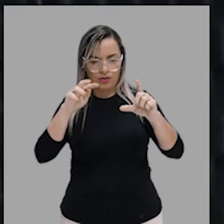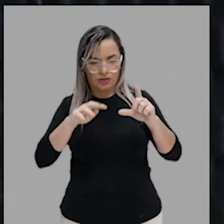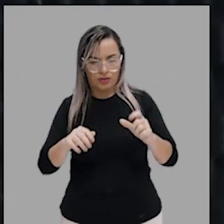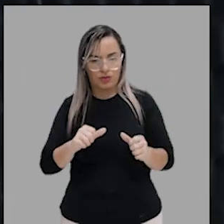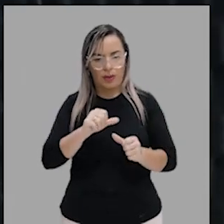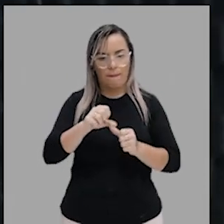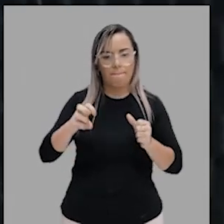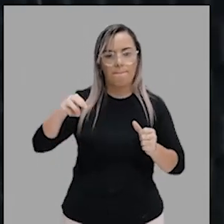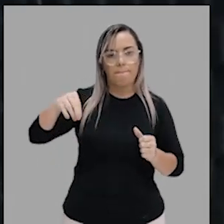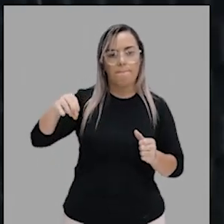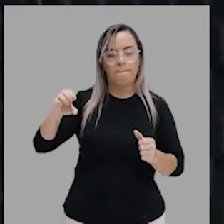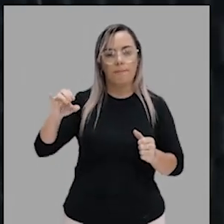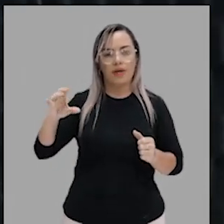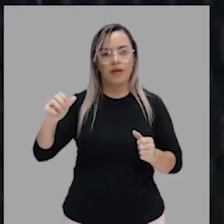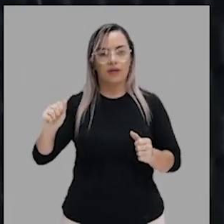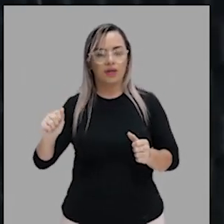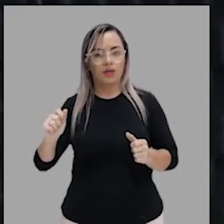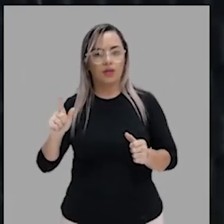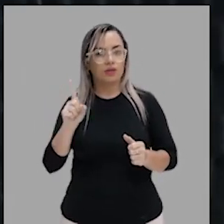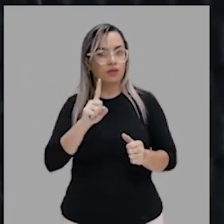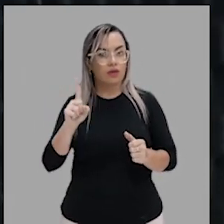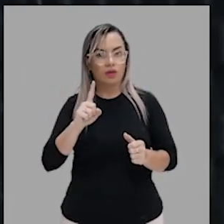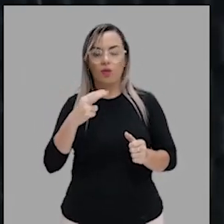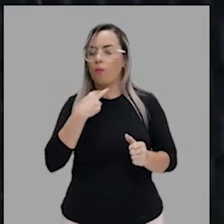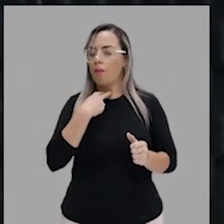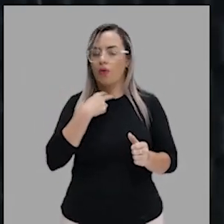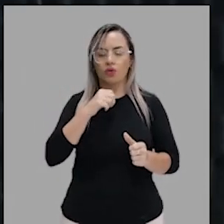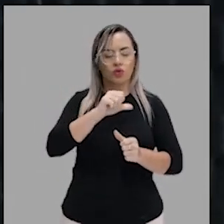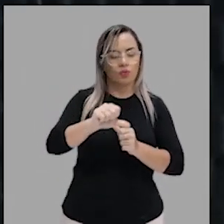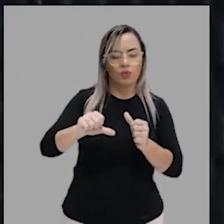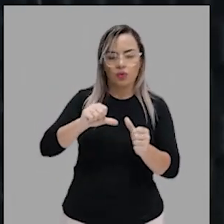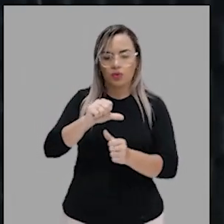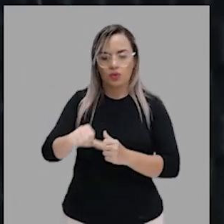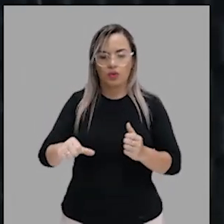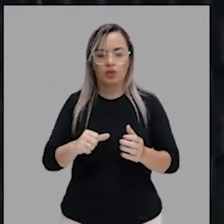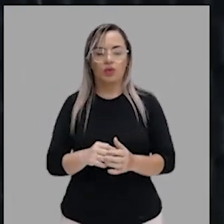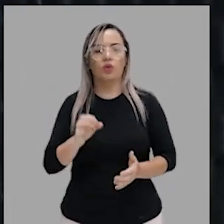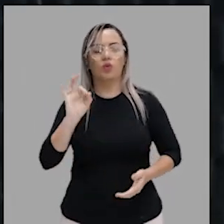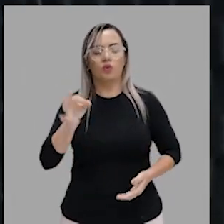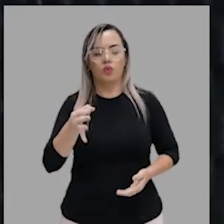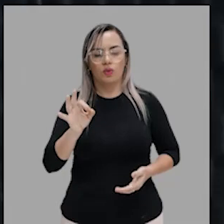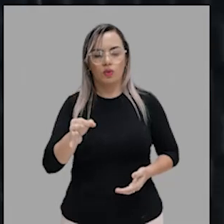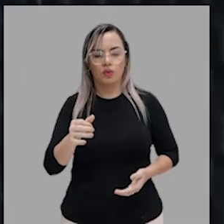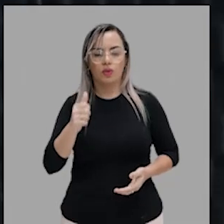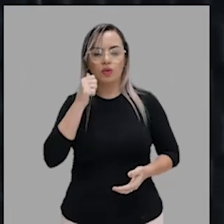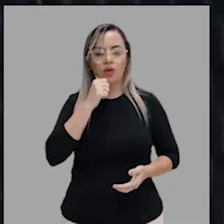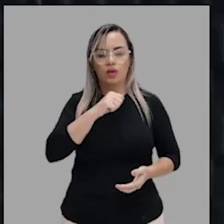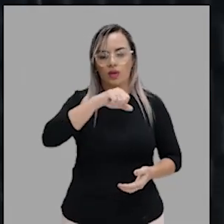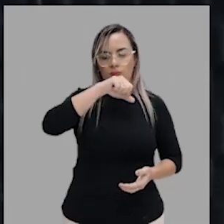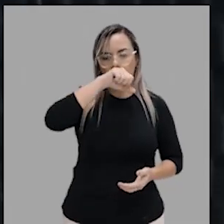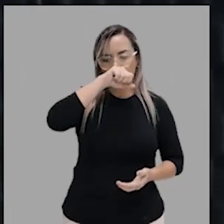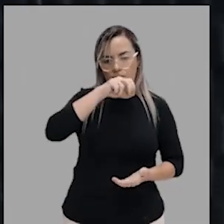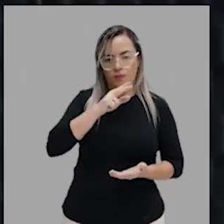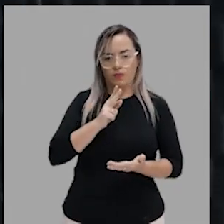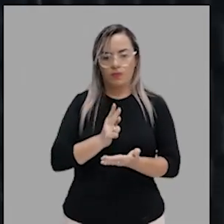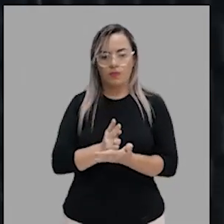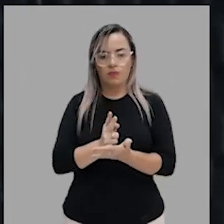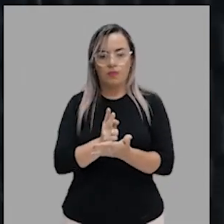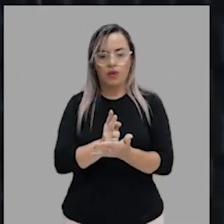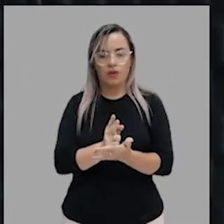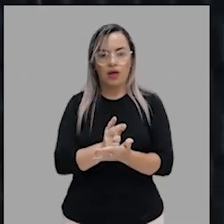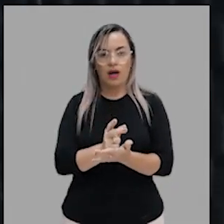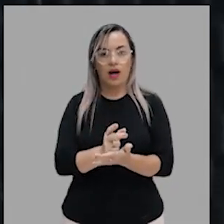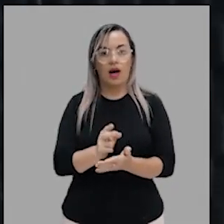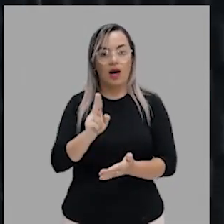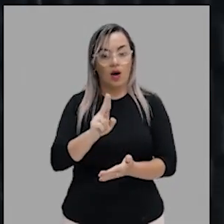varia, assim como menos também não, tá bom? Então, o correto é: a mãe sempre foi menos paciente que